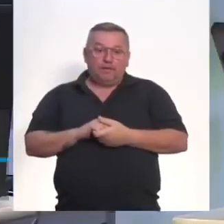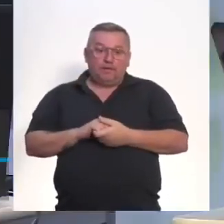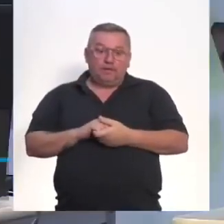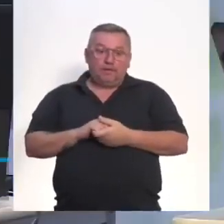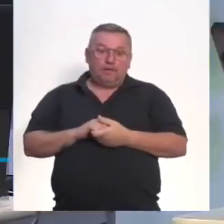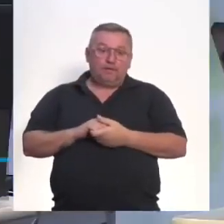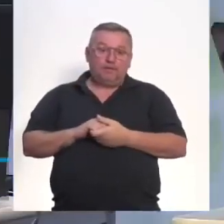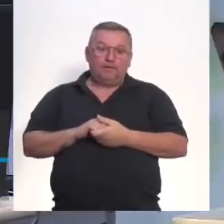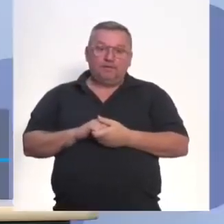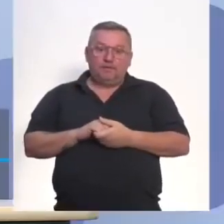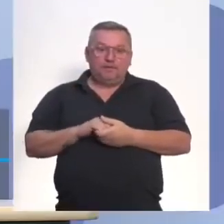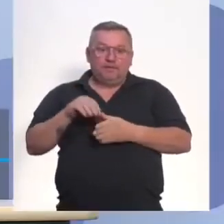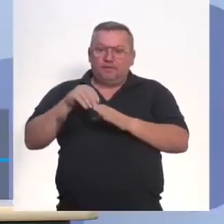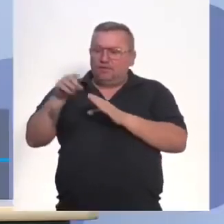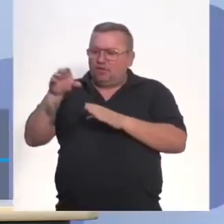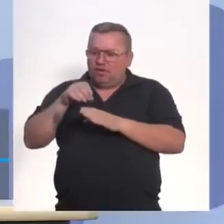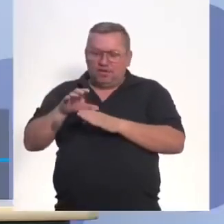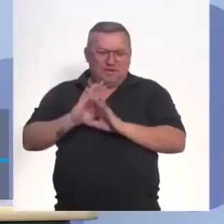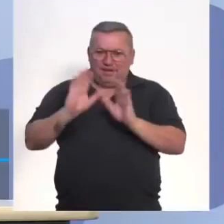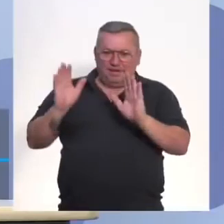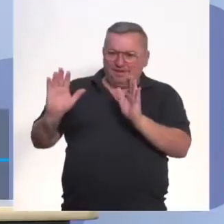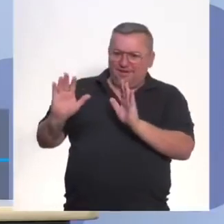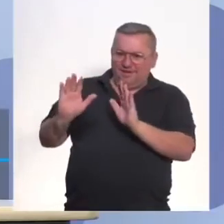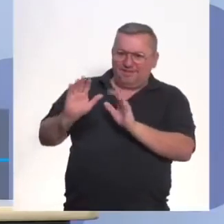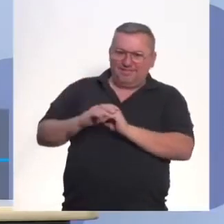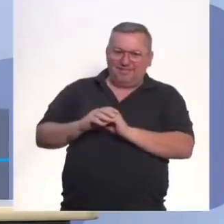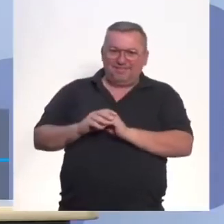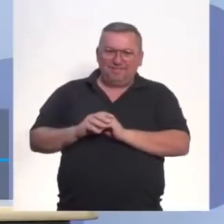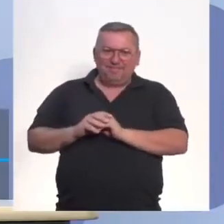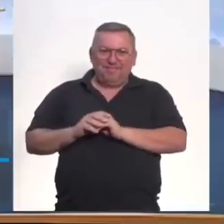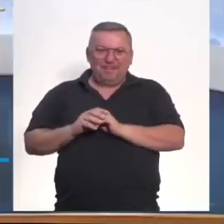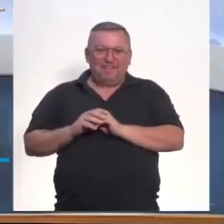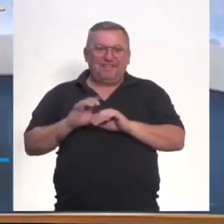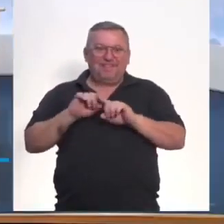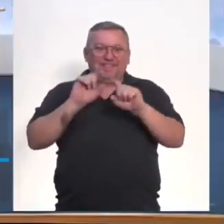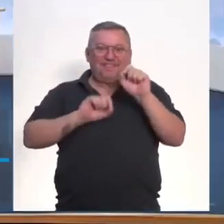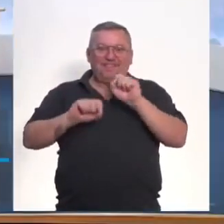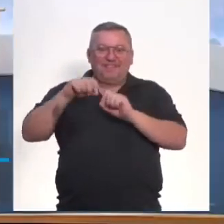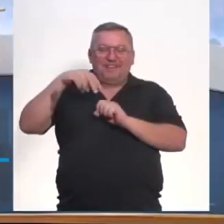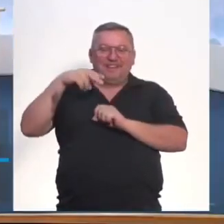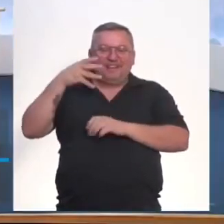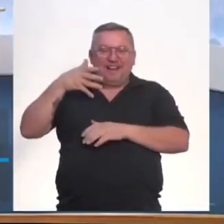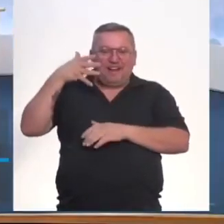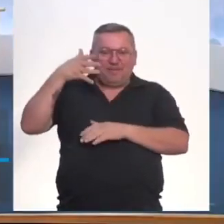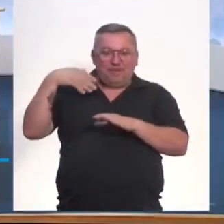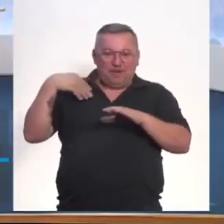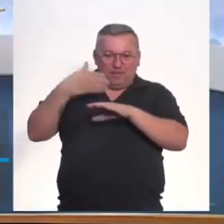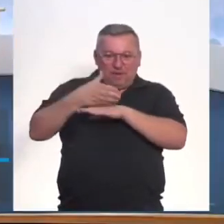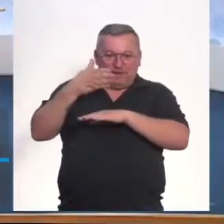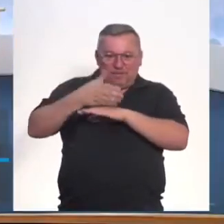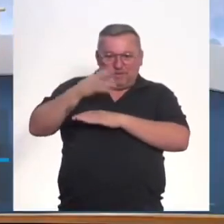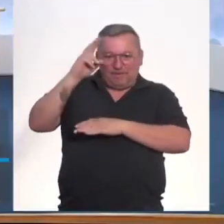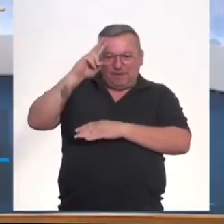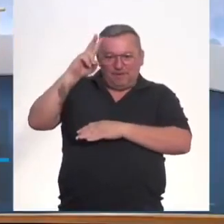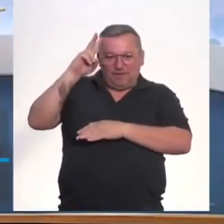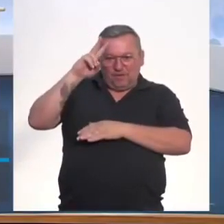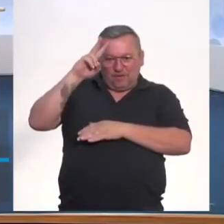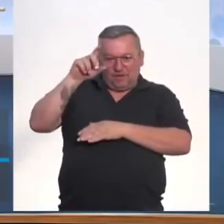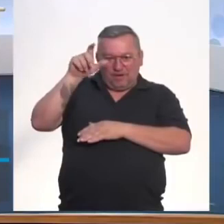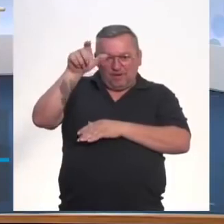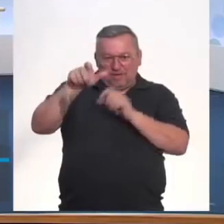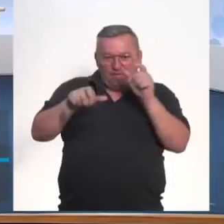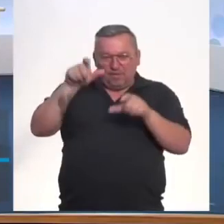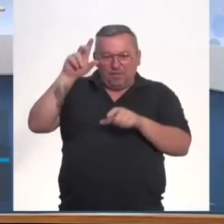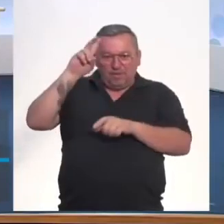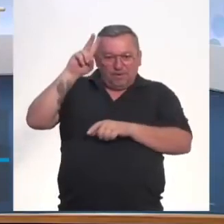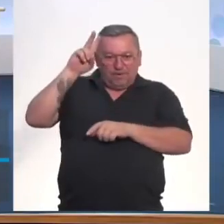umas dicas? Não. Ai, Dani. A Lívia tá colocando aqui, narrador personagem. Esse narrador, ele tá participando da história? Ele é uma personagem